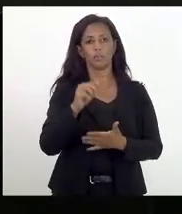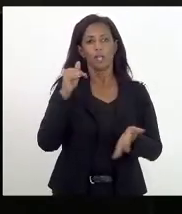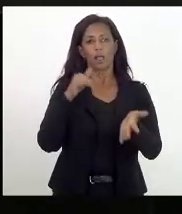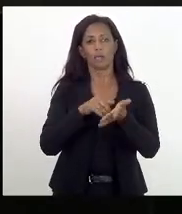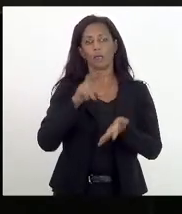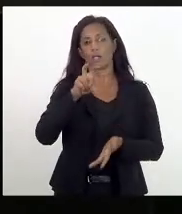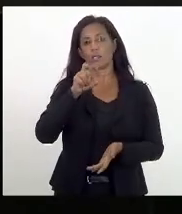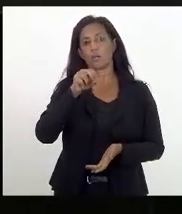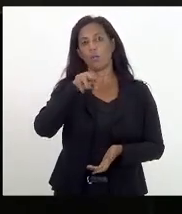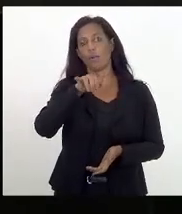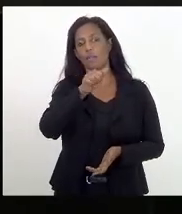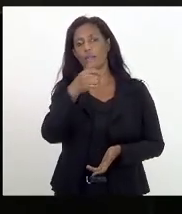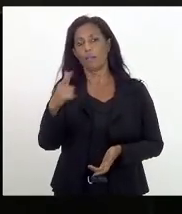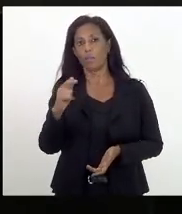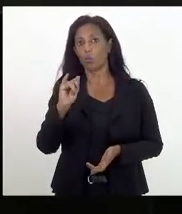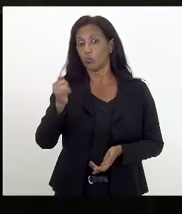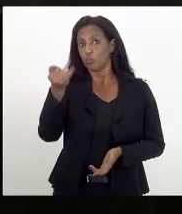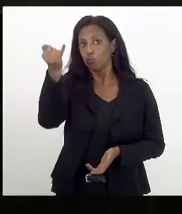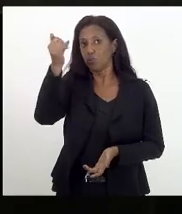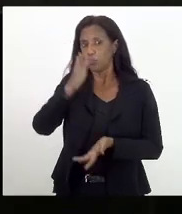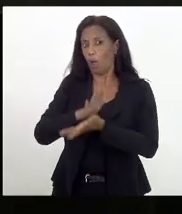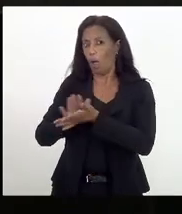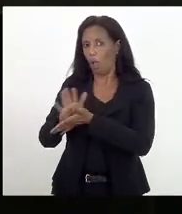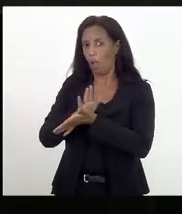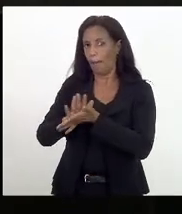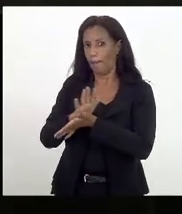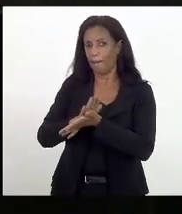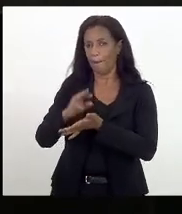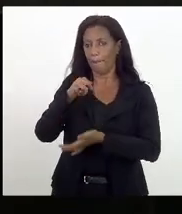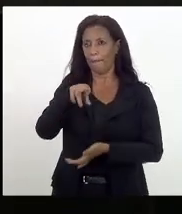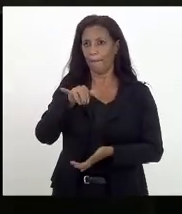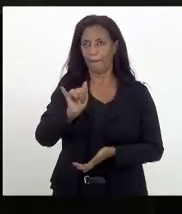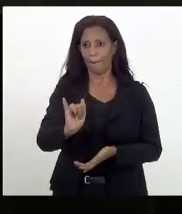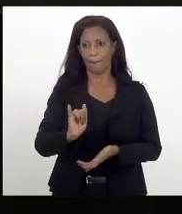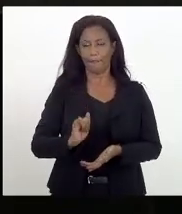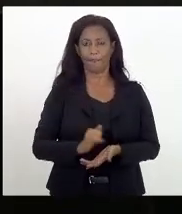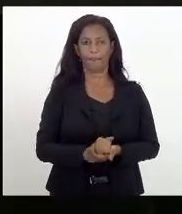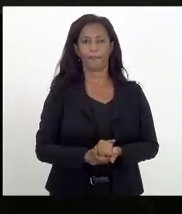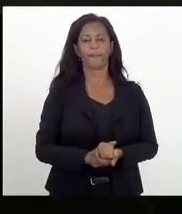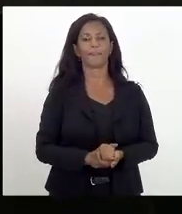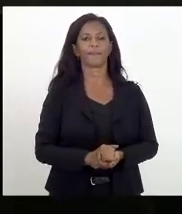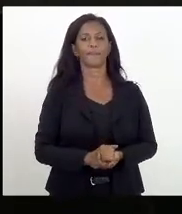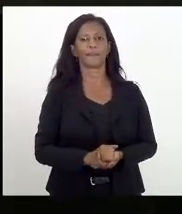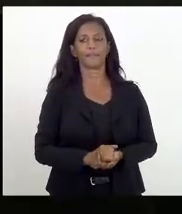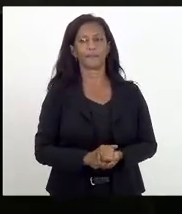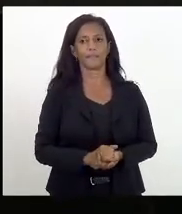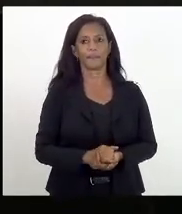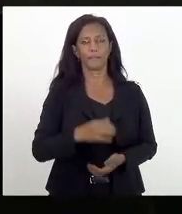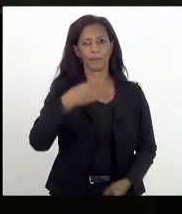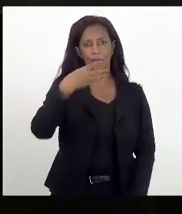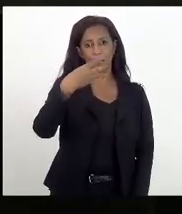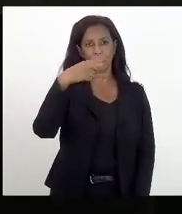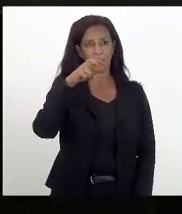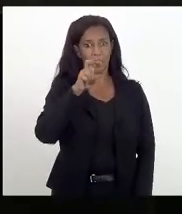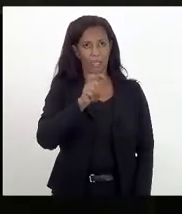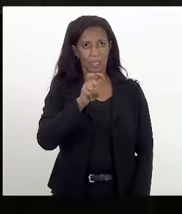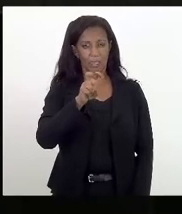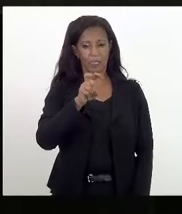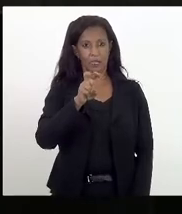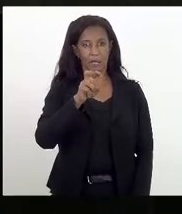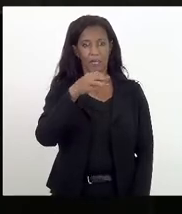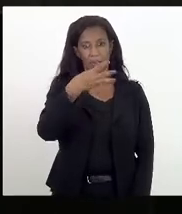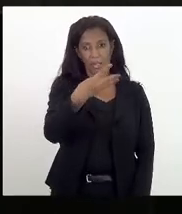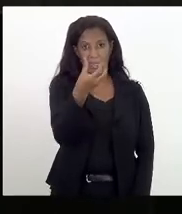50.000 sem juros para Micro e Pequenas Empresas investimentos de 300 bilhões 36